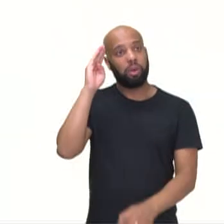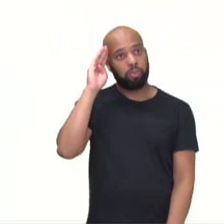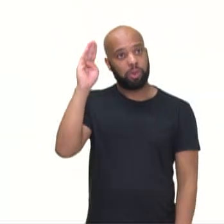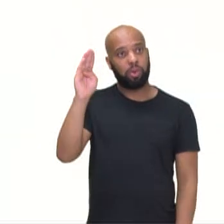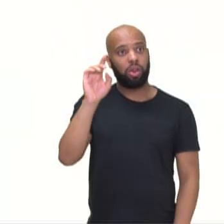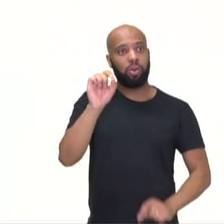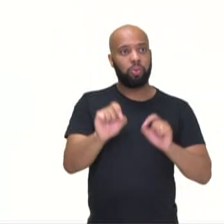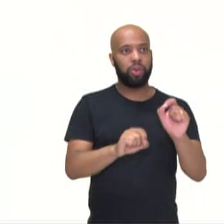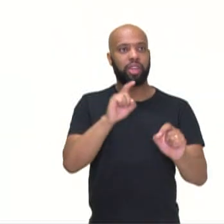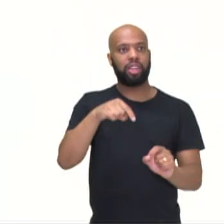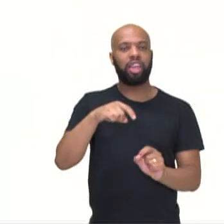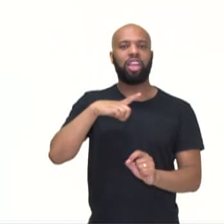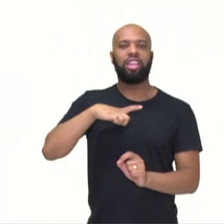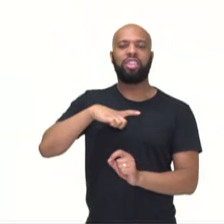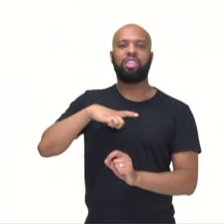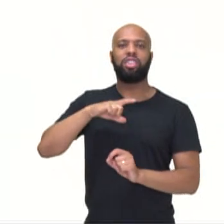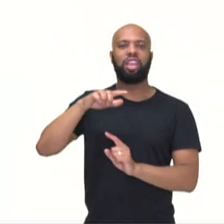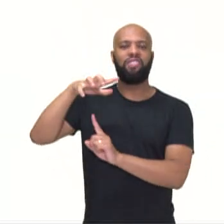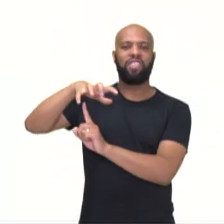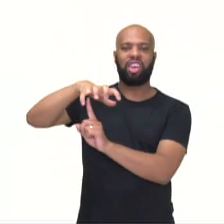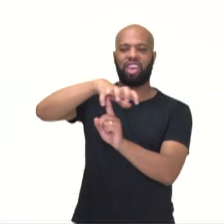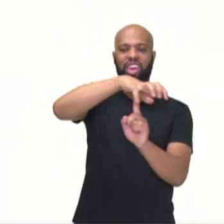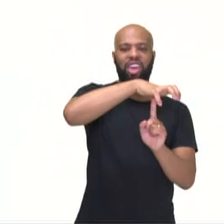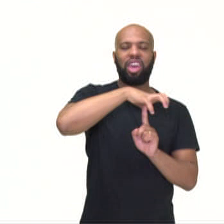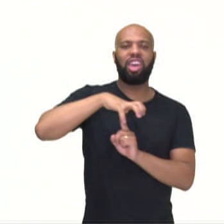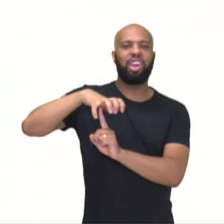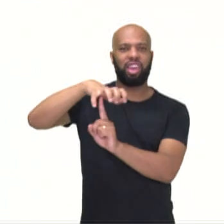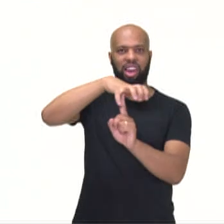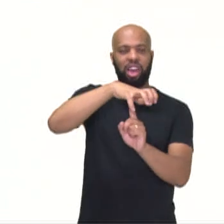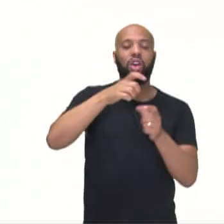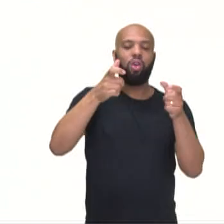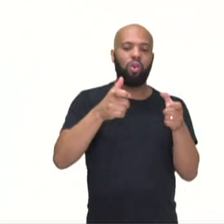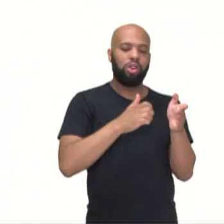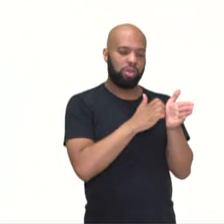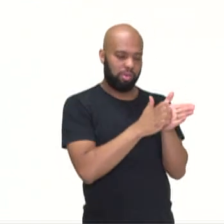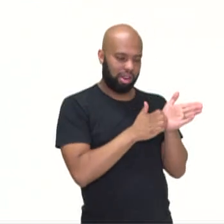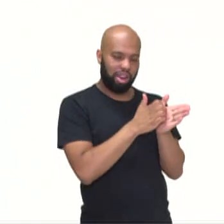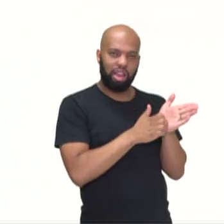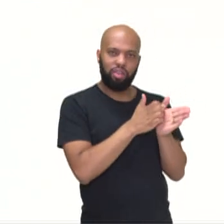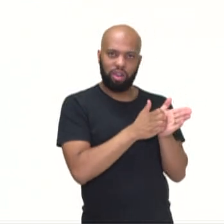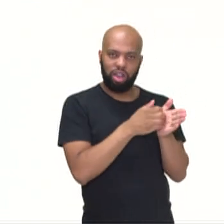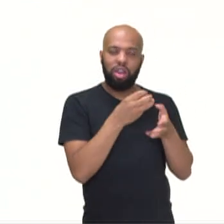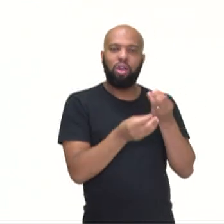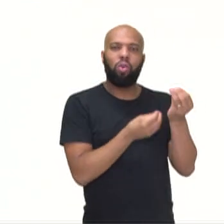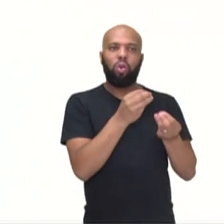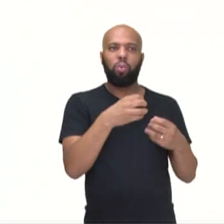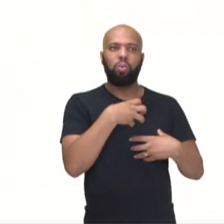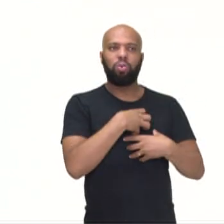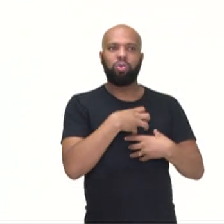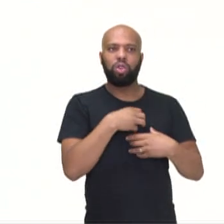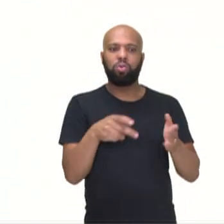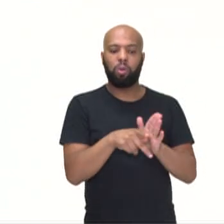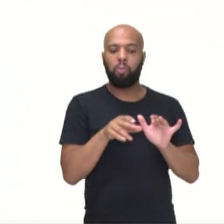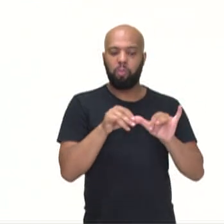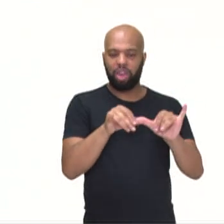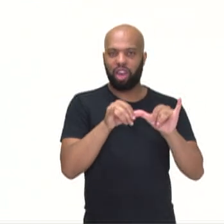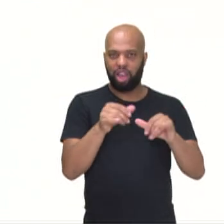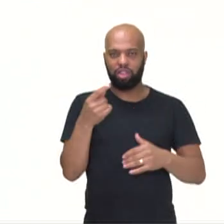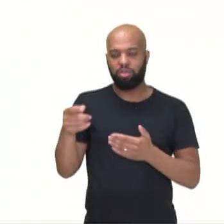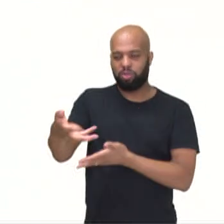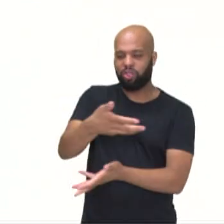principalmente a feira de artesanato do mercado existente em Paranaguá, como que se dava o processo